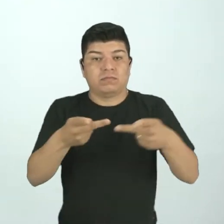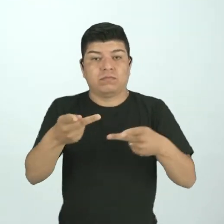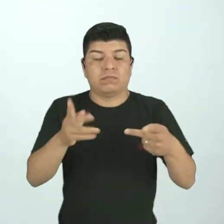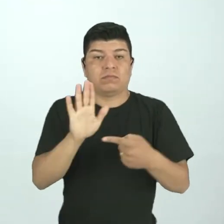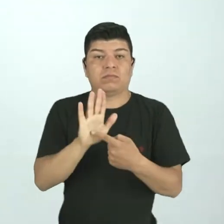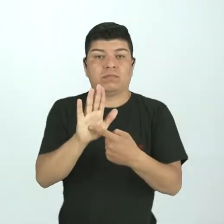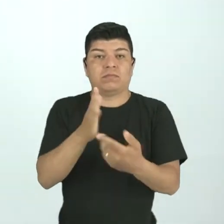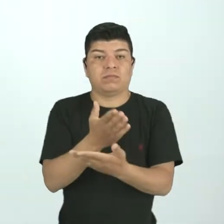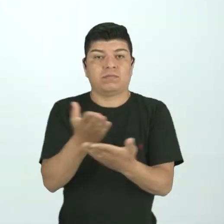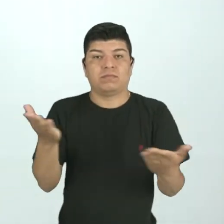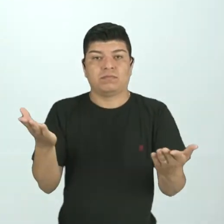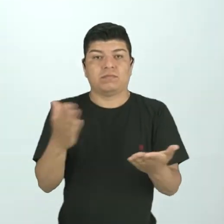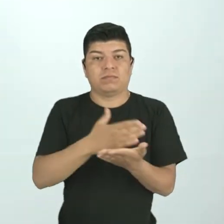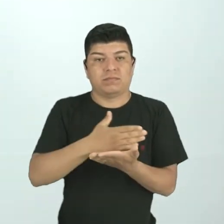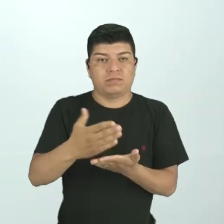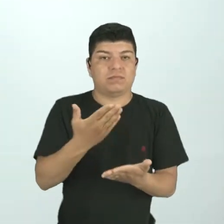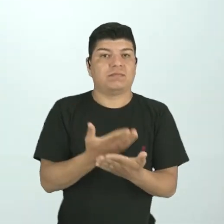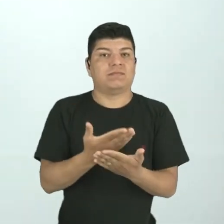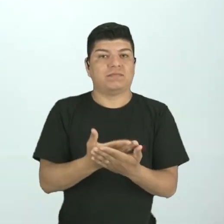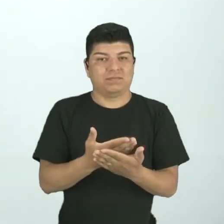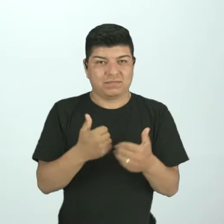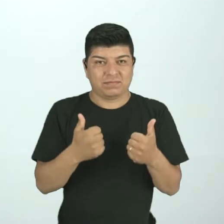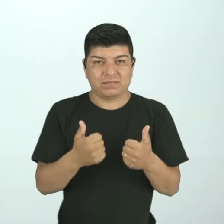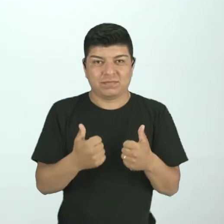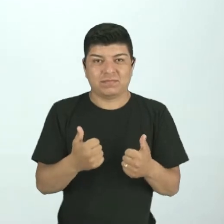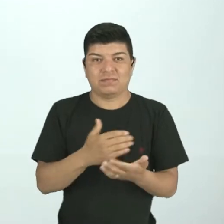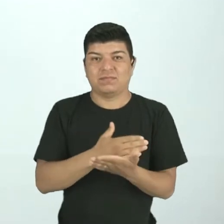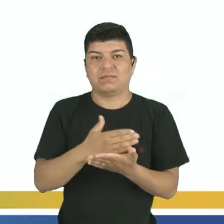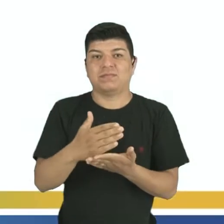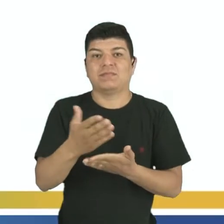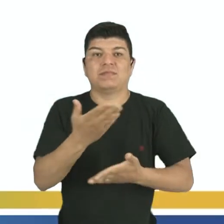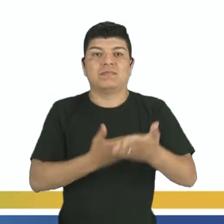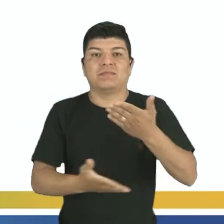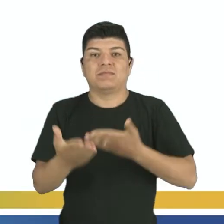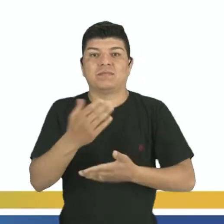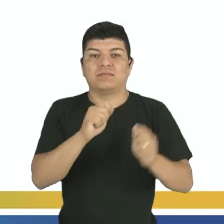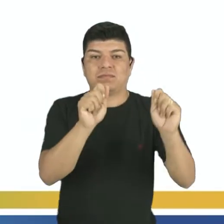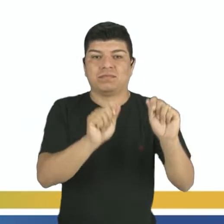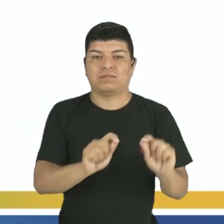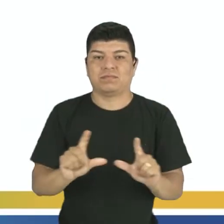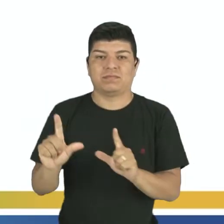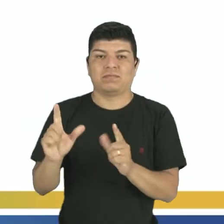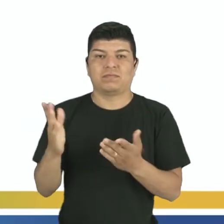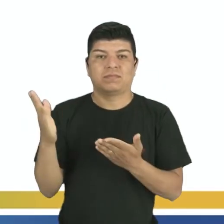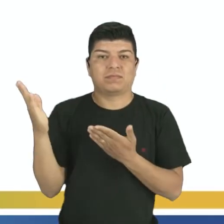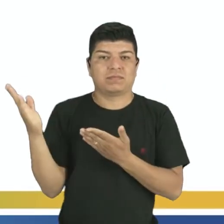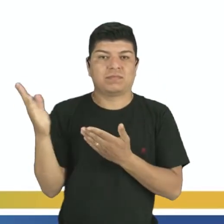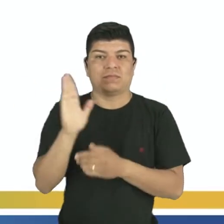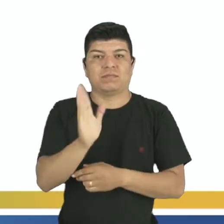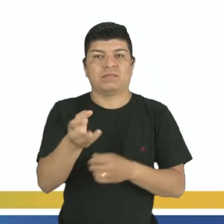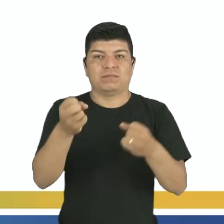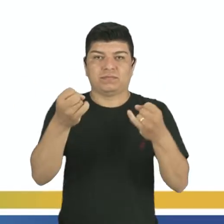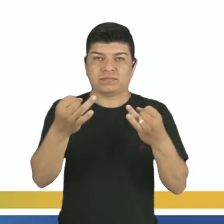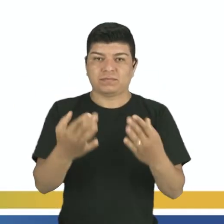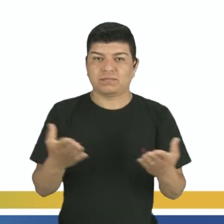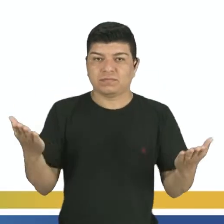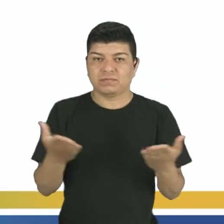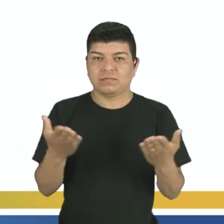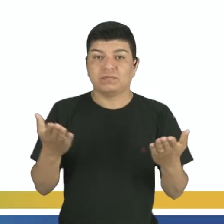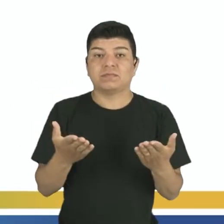vocês, tá bom? Então vamos iniciar nossa aula? Então vamos aqui iniciar o compartilhamento do slide, ok? Como já disse, né? Hoje a